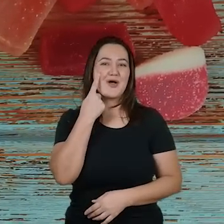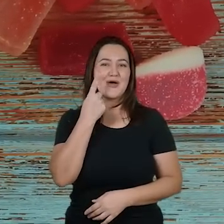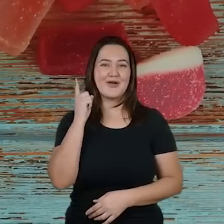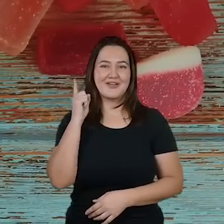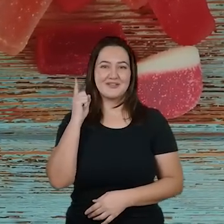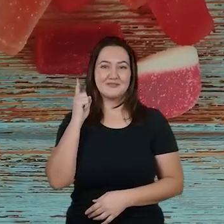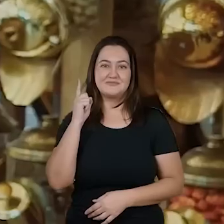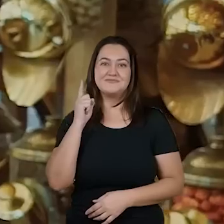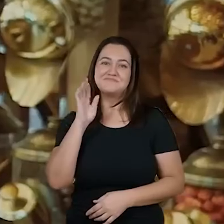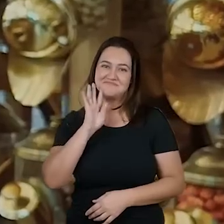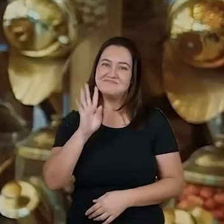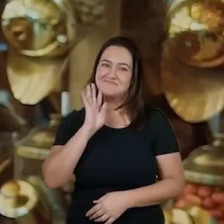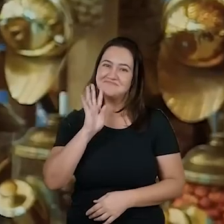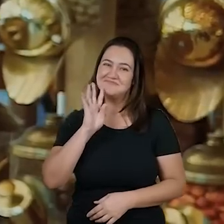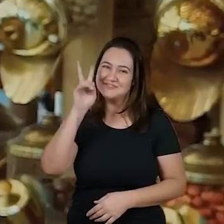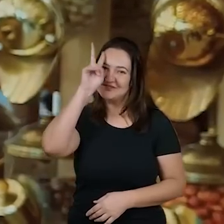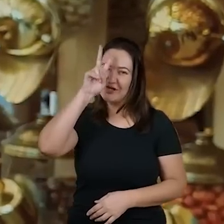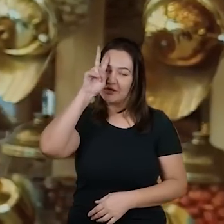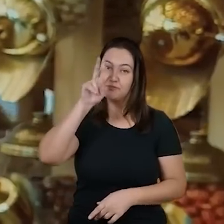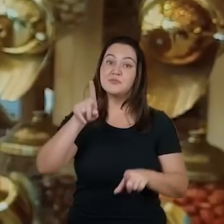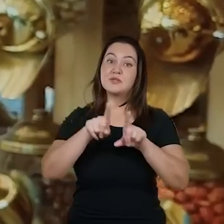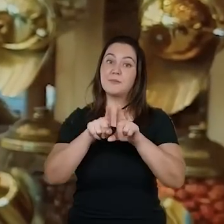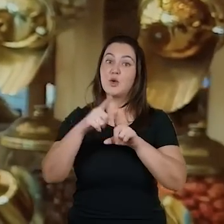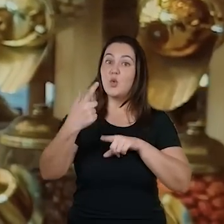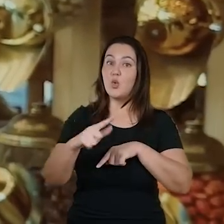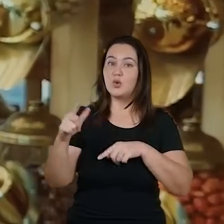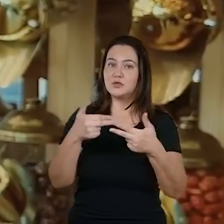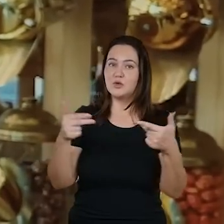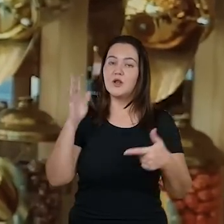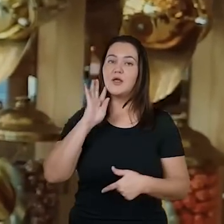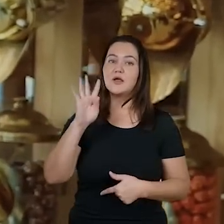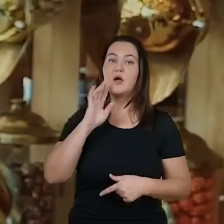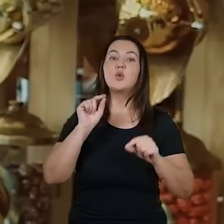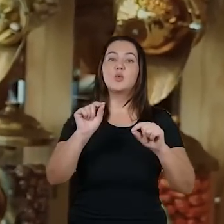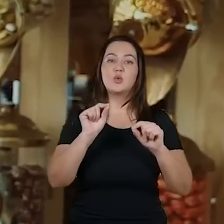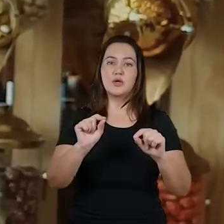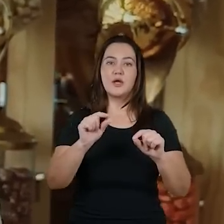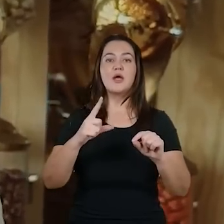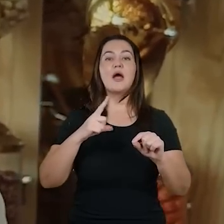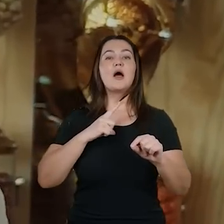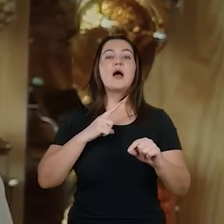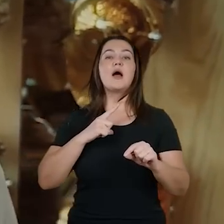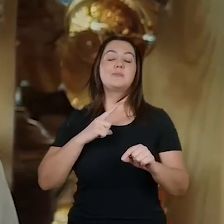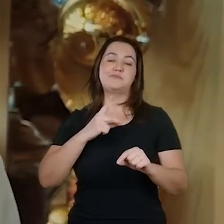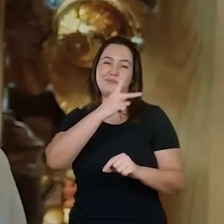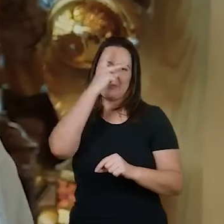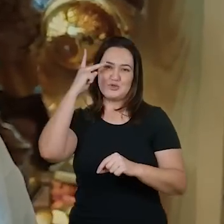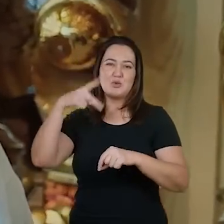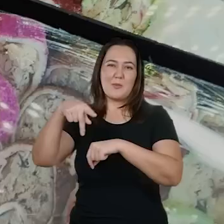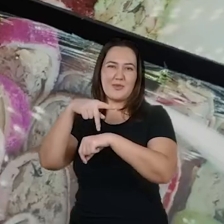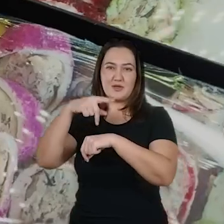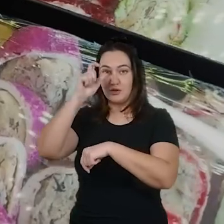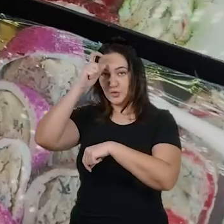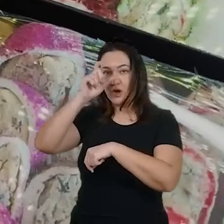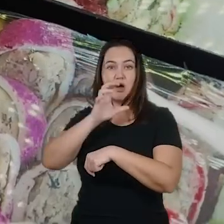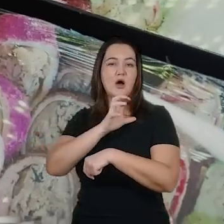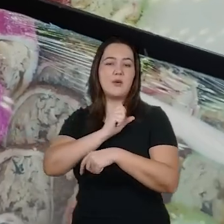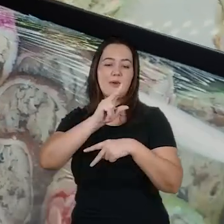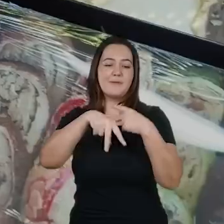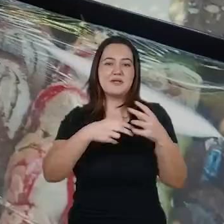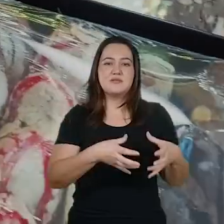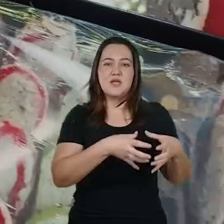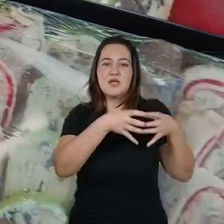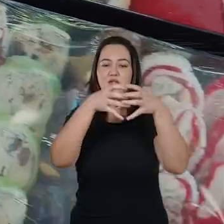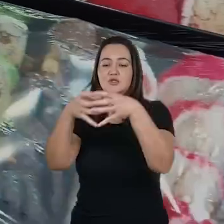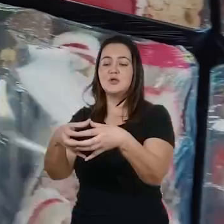conhece no Brasil. Muito legal, né? E tem uma outra coisa legal também, os turcos amam presentear as pessoas com esse doce, porque é um doce que